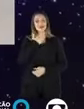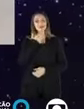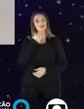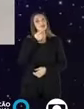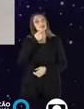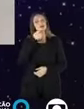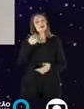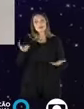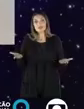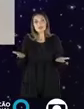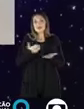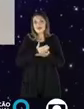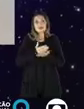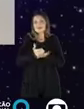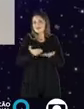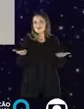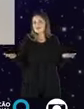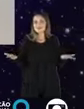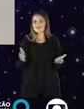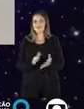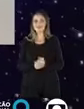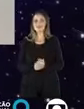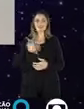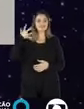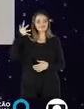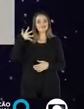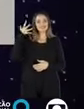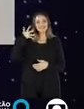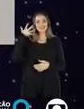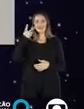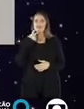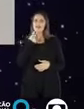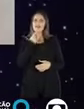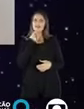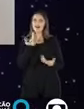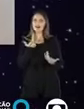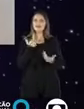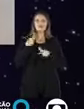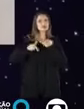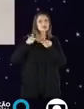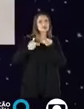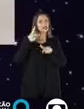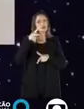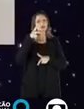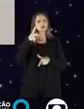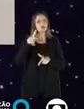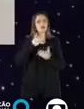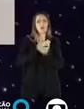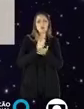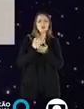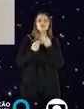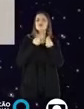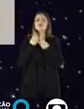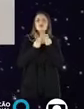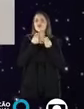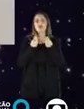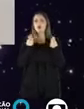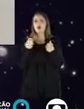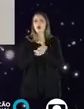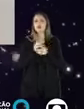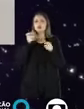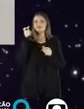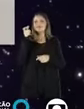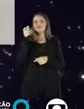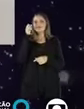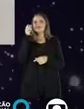você, então, se apresentar, quer dizer, falar um pouco desse seu trabalho, de como começou, quando despertou